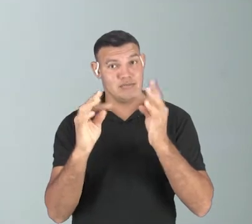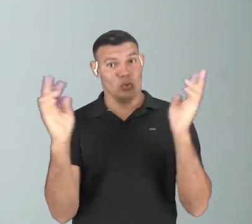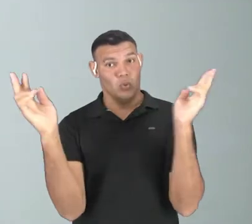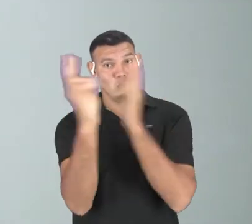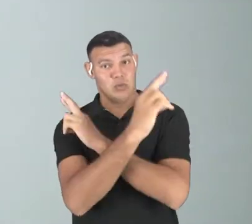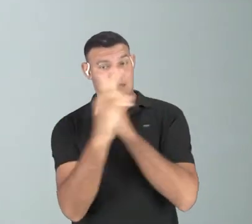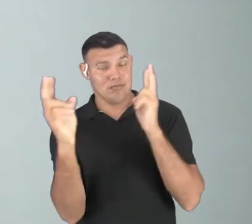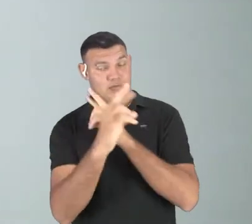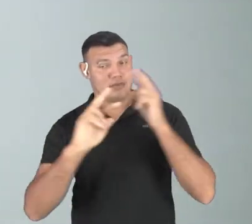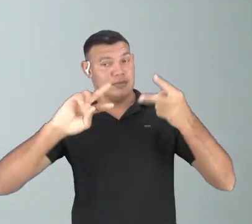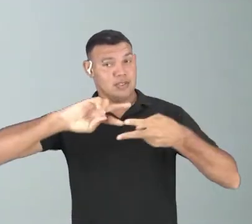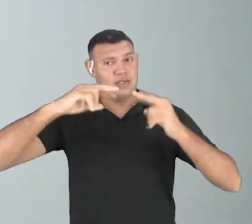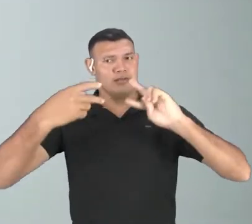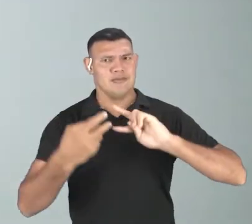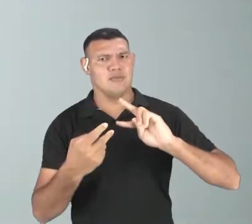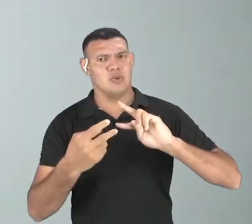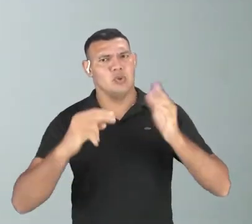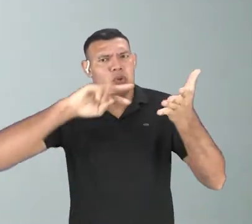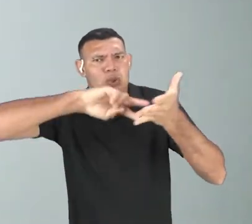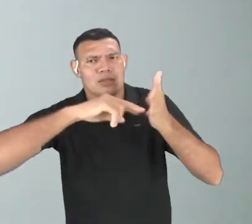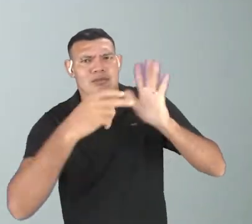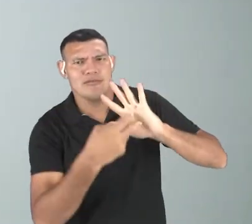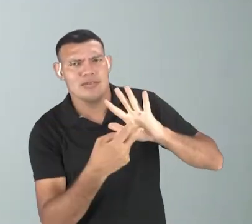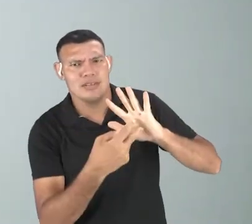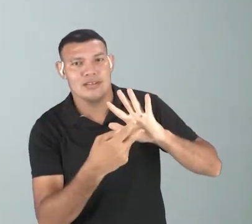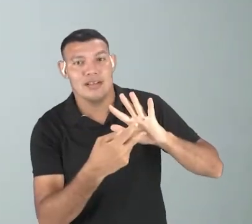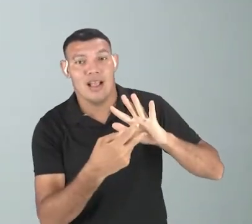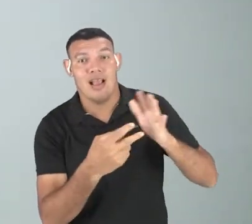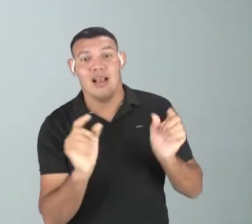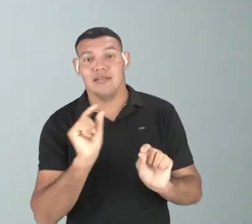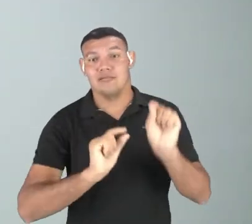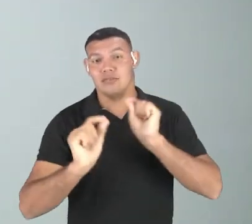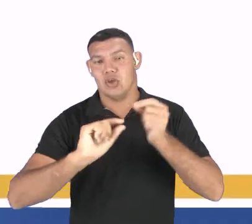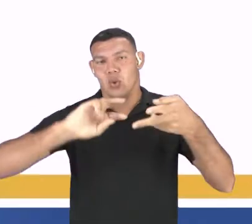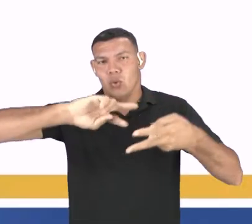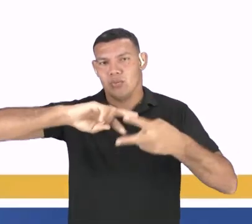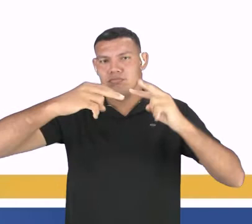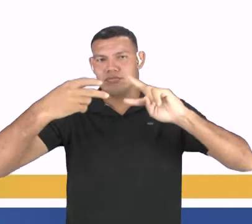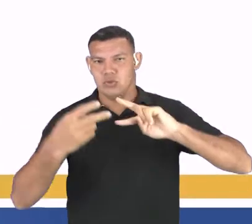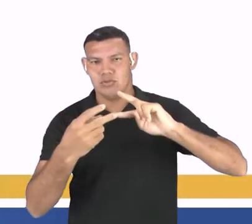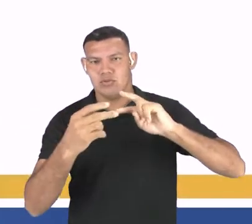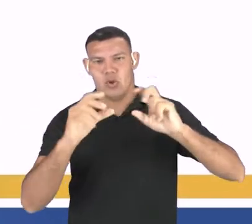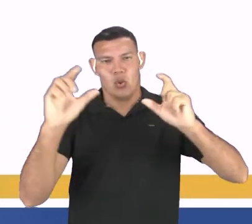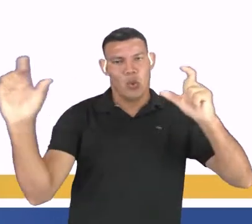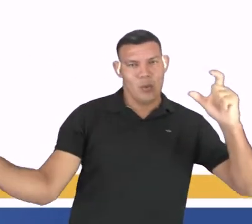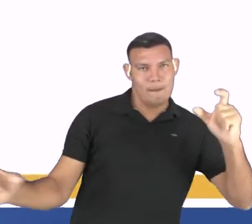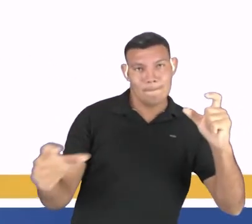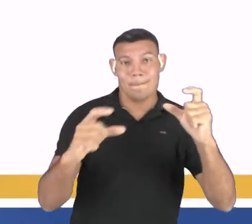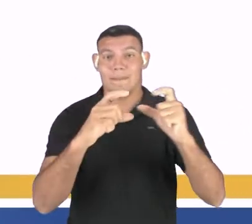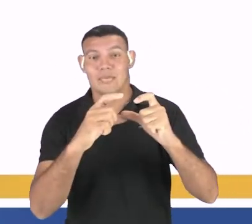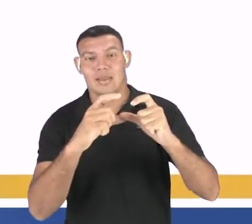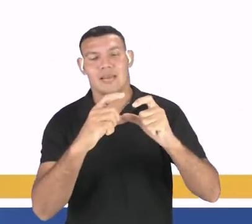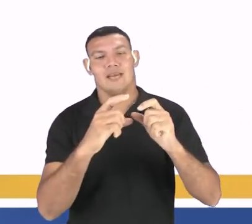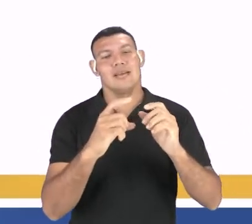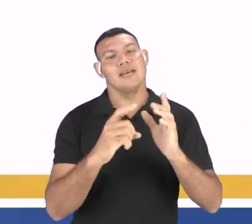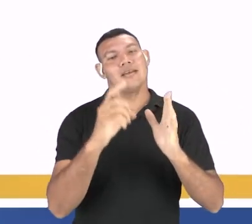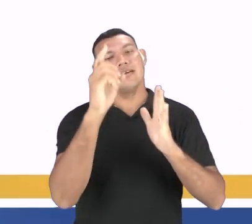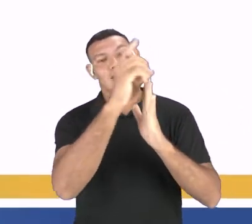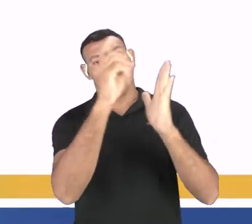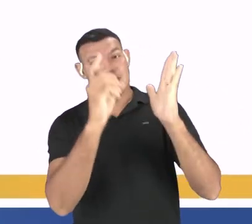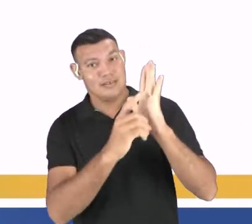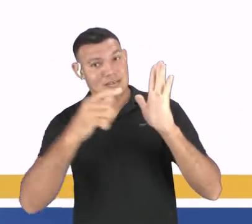eu tenho que trazer para vocês aqui o quê que seria um DNA recombinante né É que na década de 70 Surgiu uma